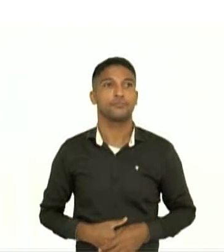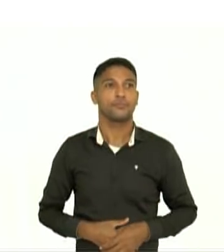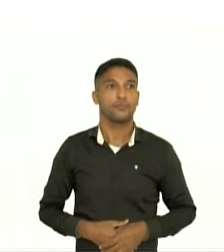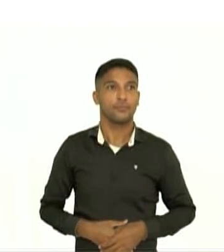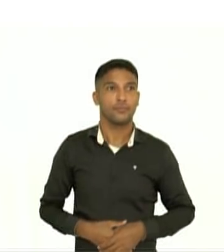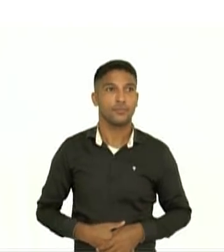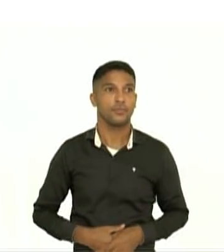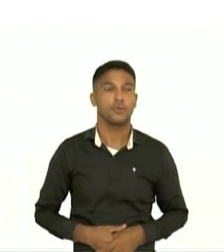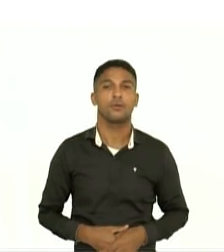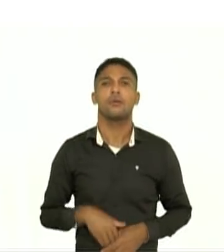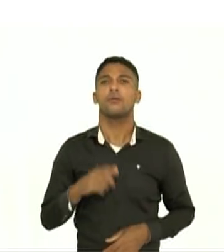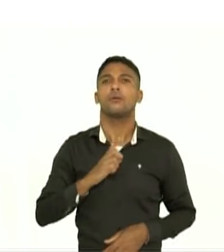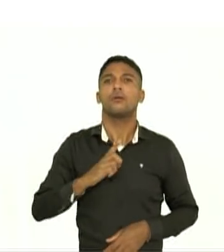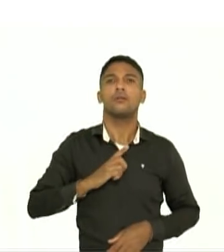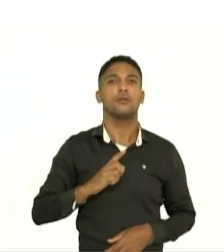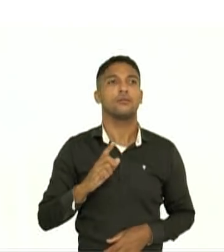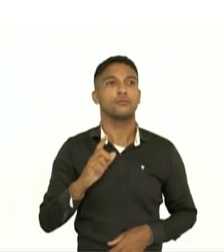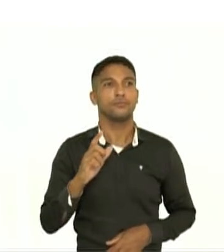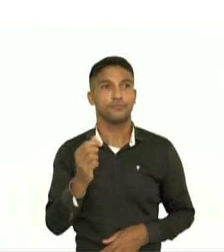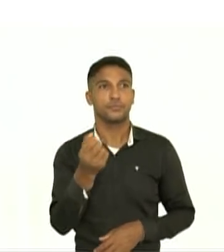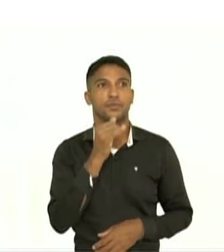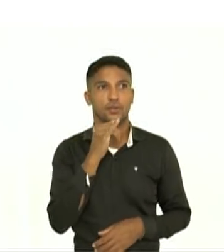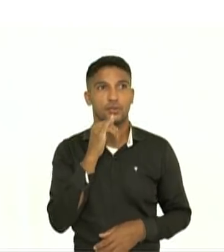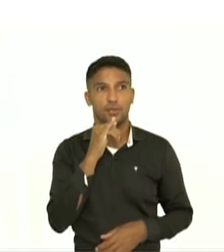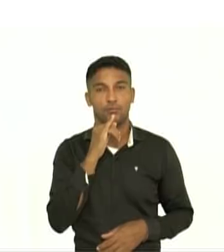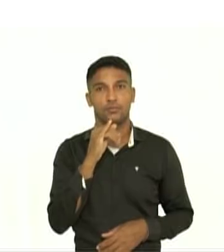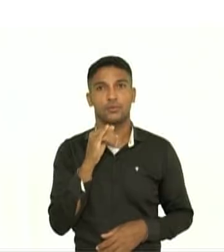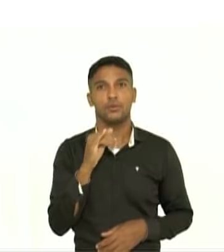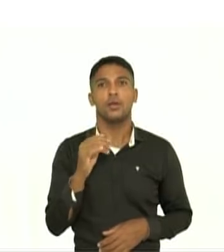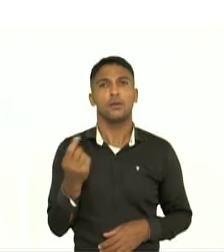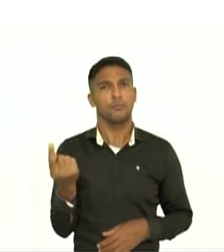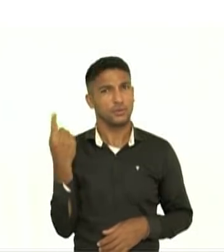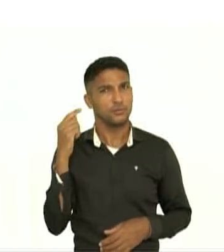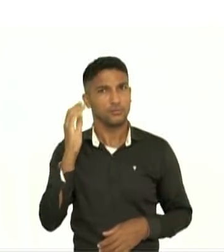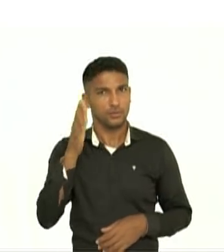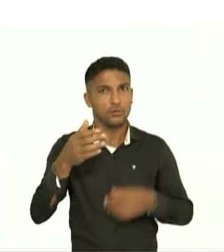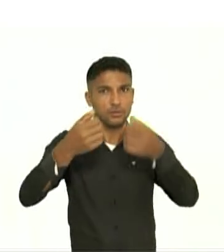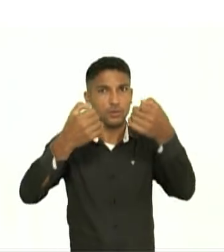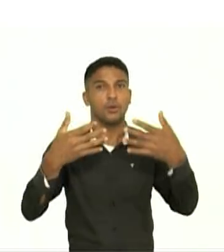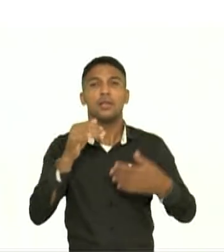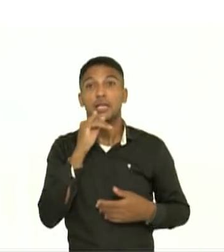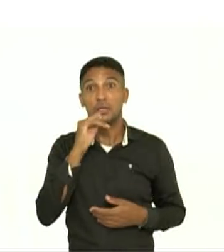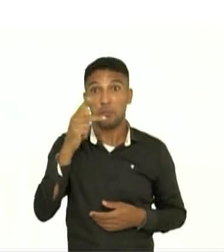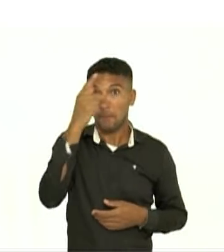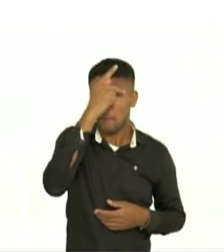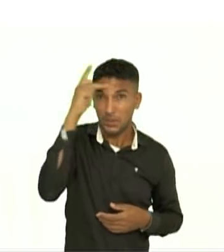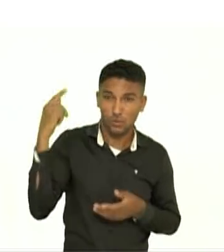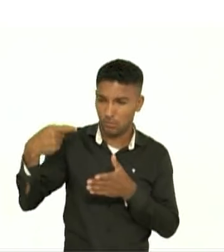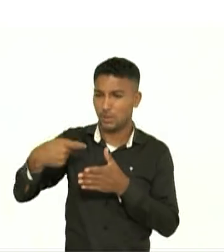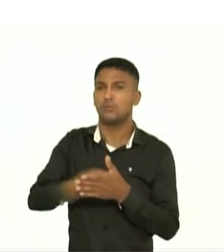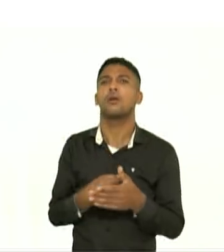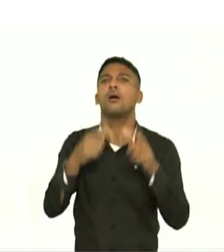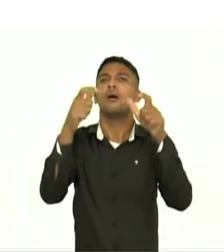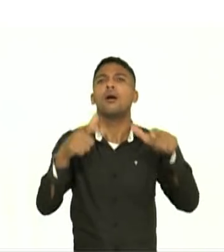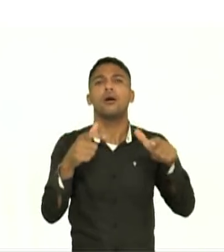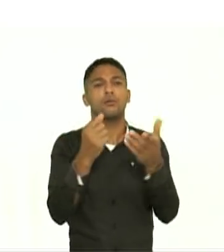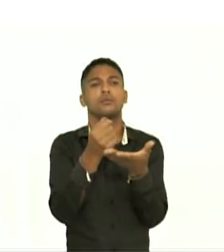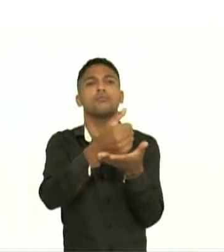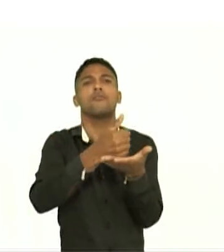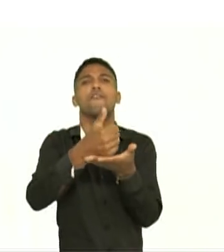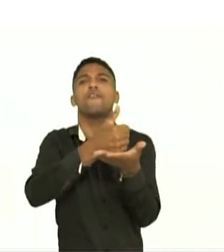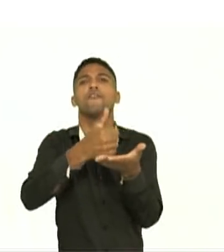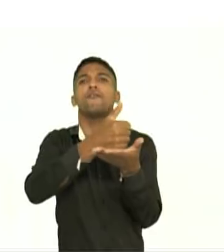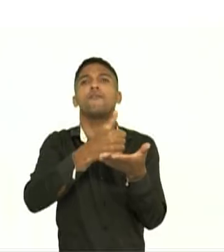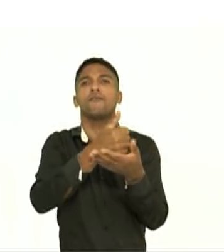Então, você teria o seguinte, né? Eu falei até em momentos anteriores, falei assim, se alguém te perguntar onde fica a farmácia e você responder que fica